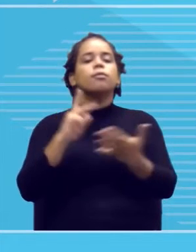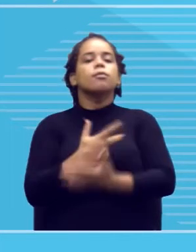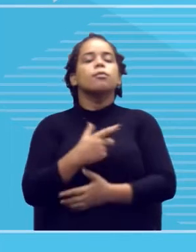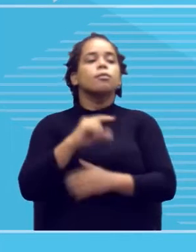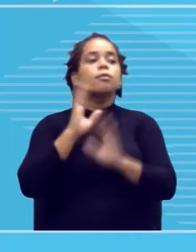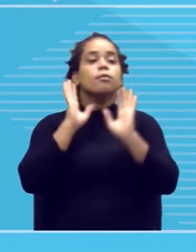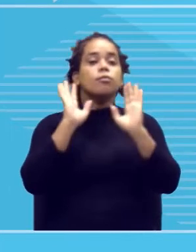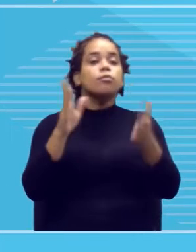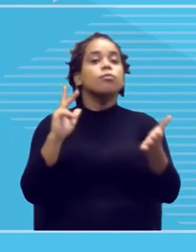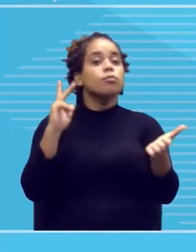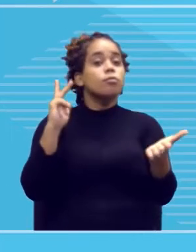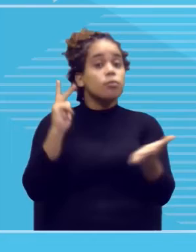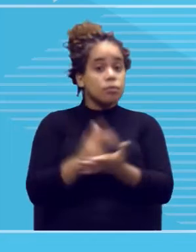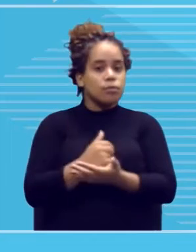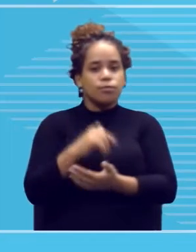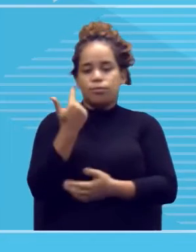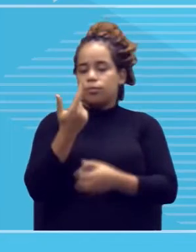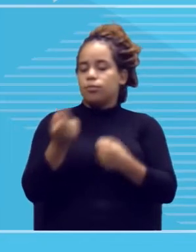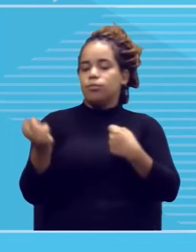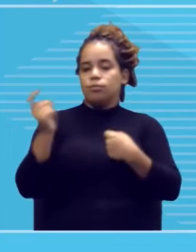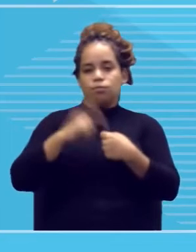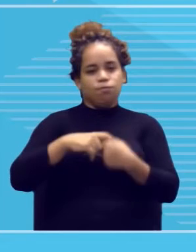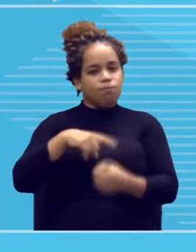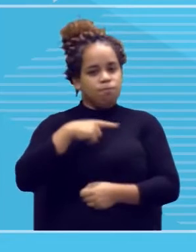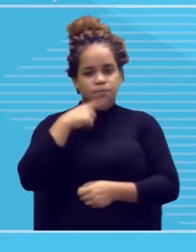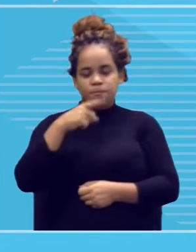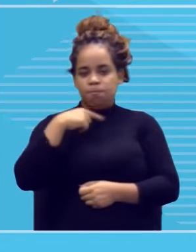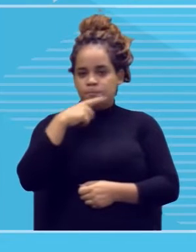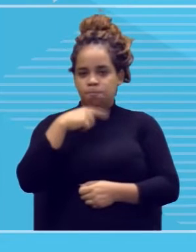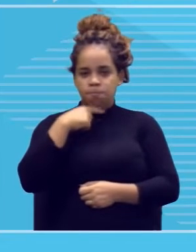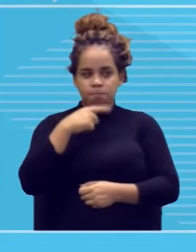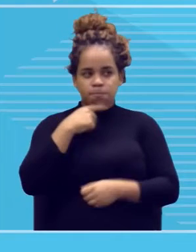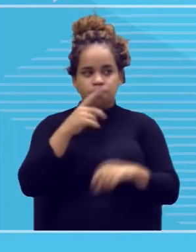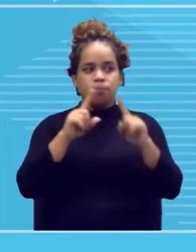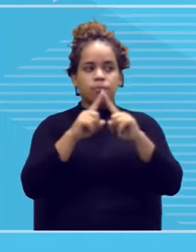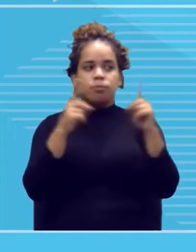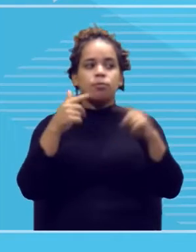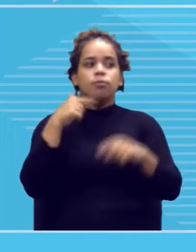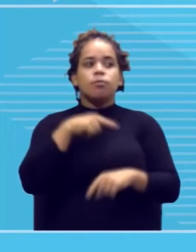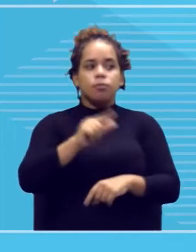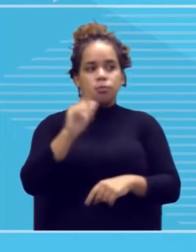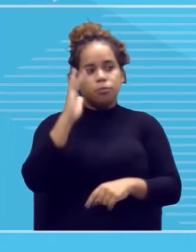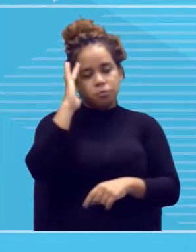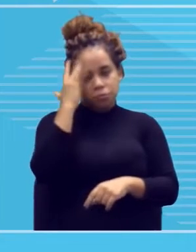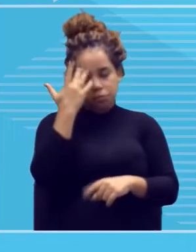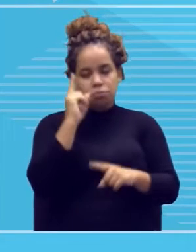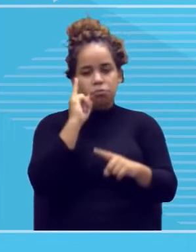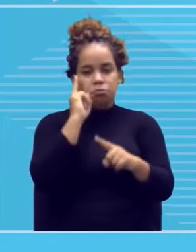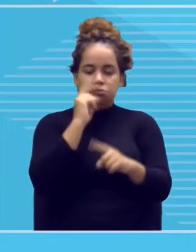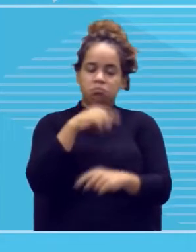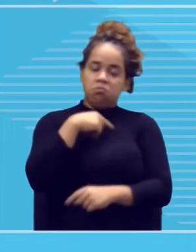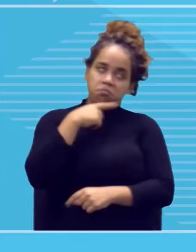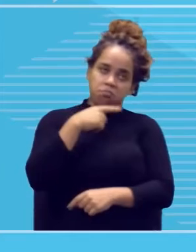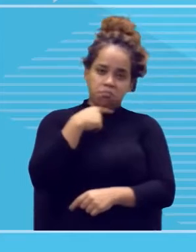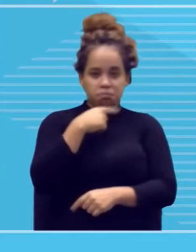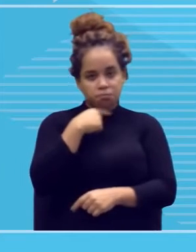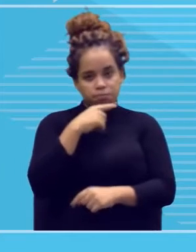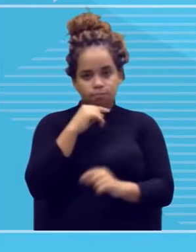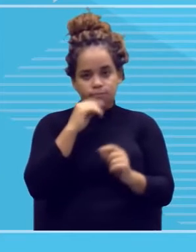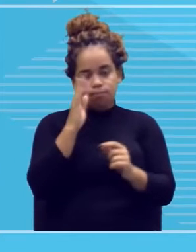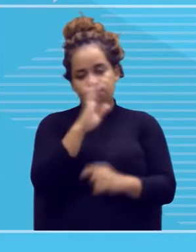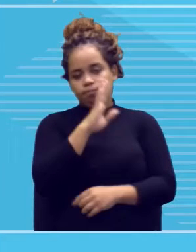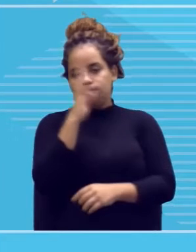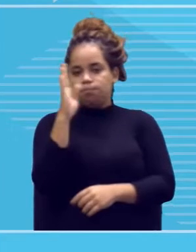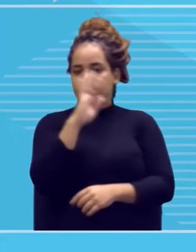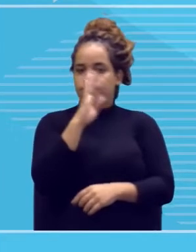já aconteceu não tem como você voltar atrás mas você continua achando você continua no achismo aí